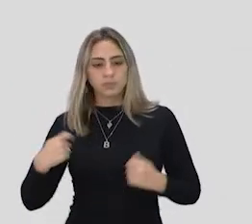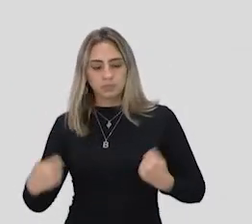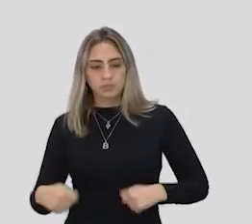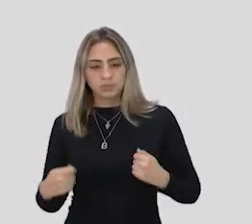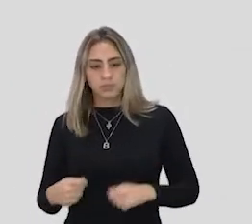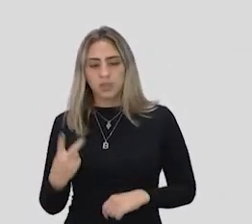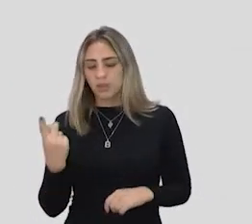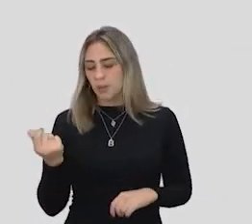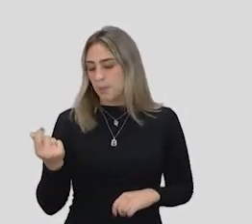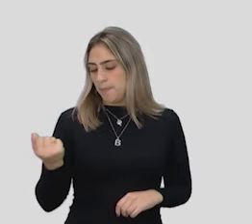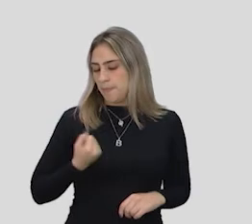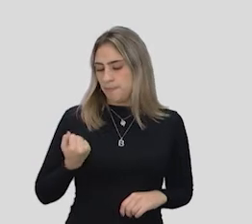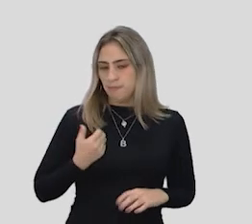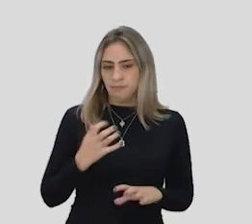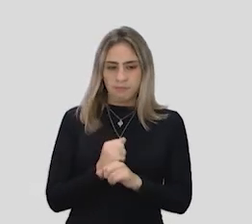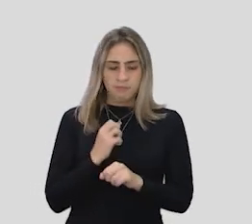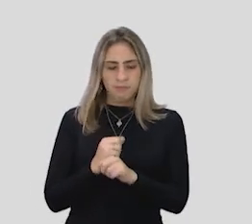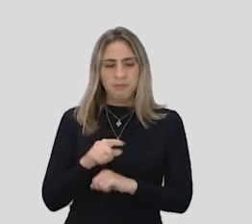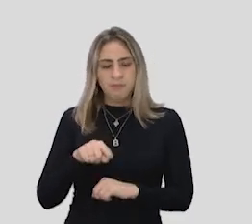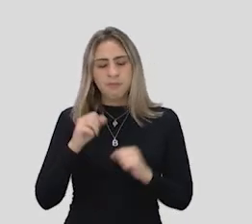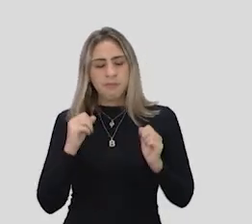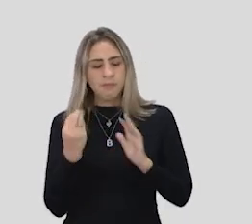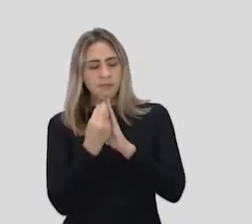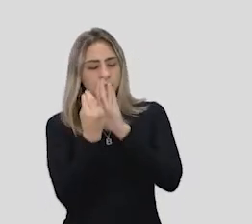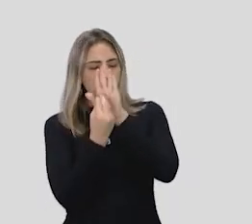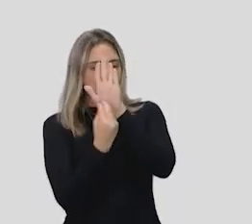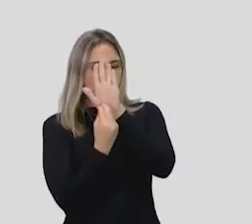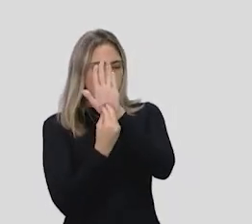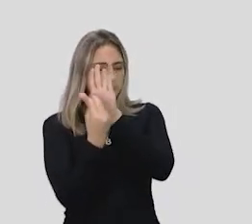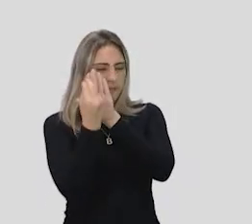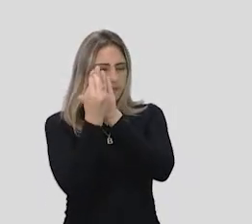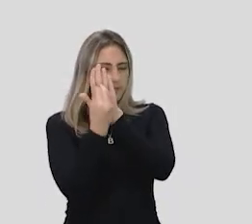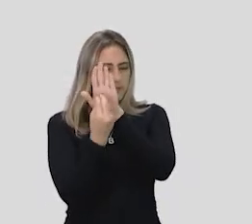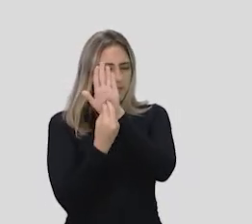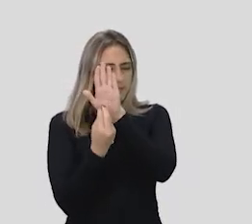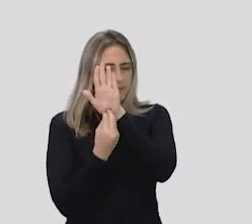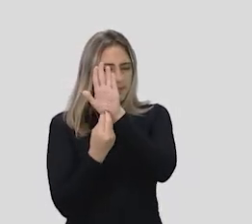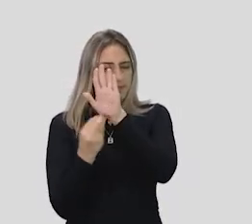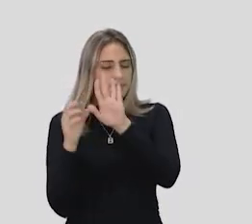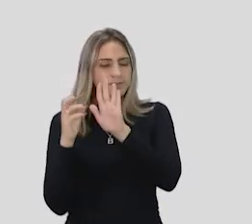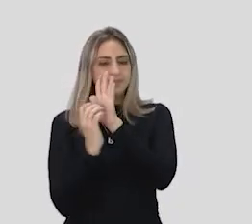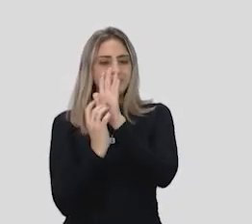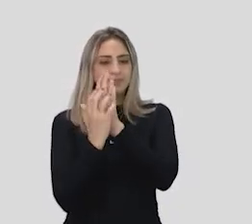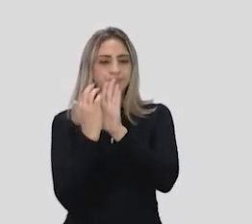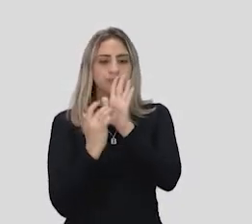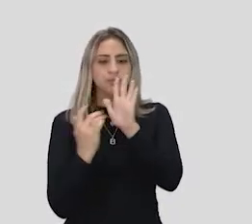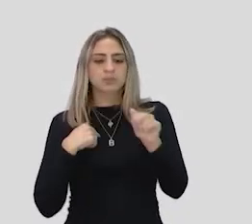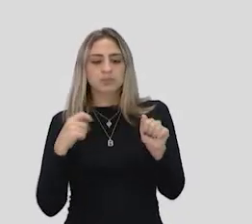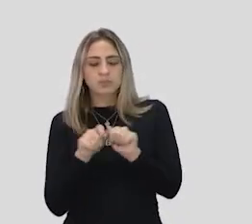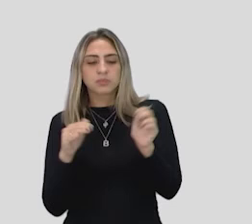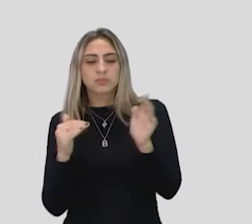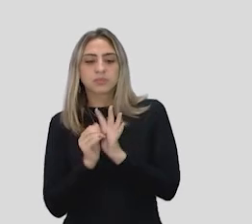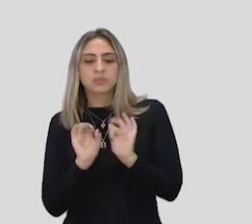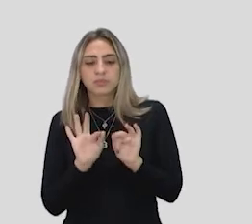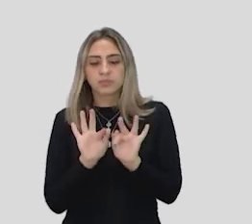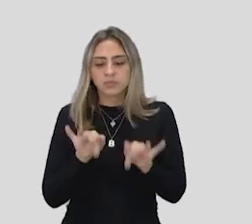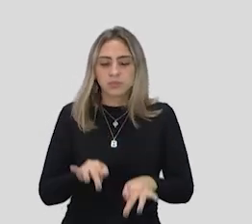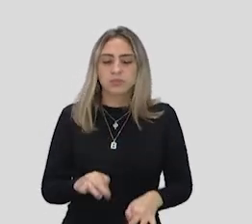valor anterior, que é o cálculo disso que você pode pôr numa calculadora aqui, eu vou fazer só no final, e multiplicar